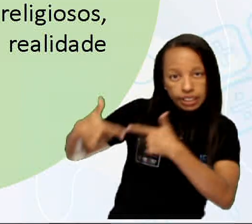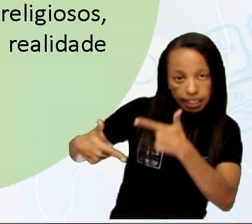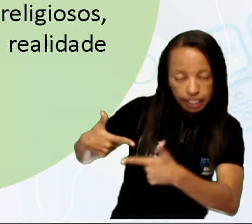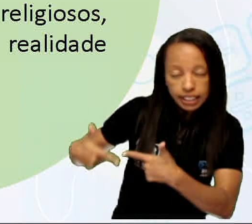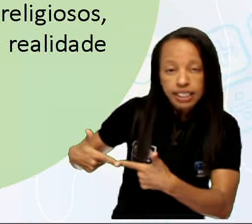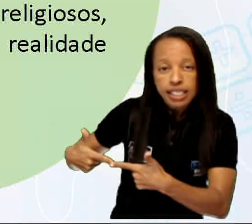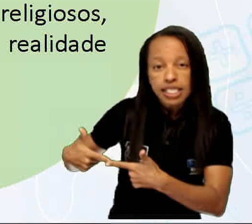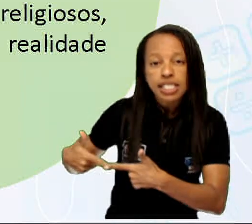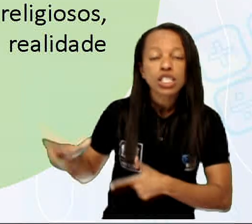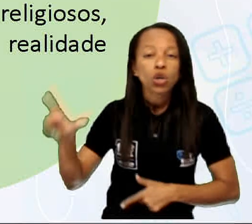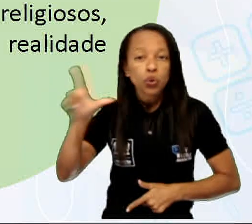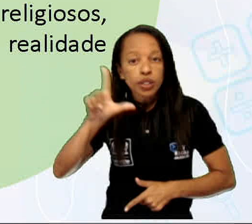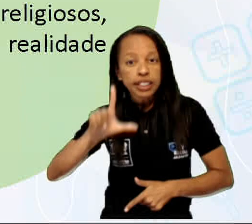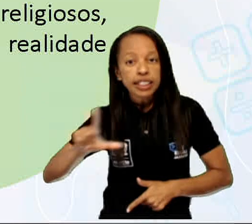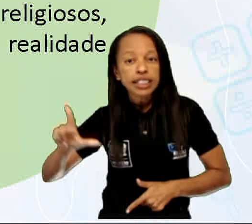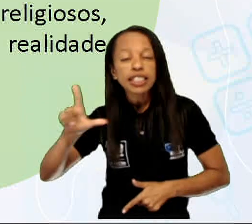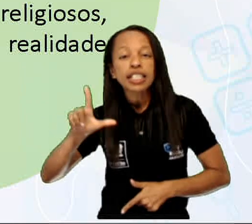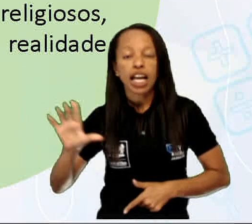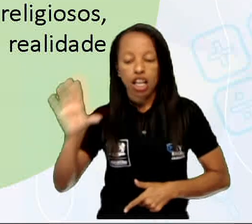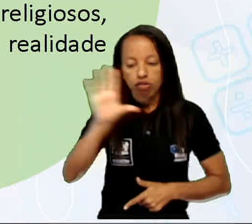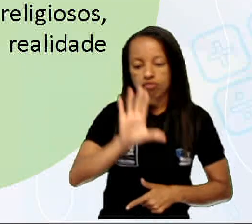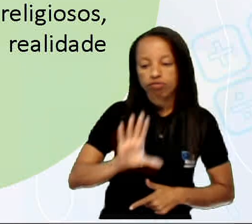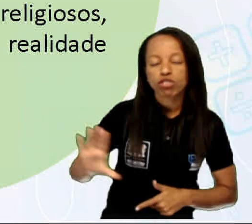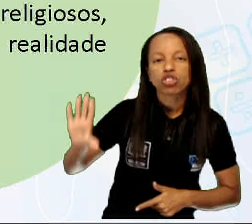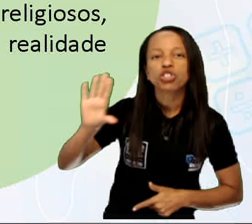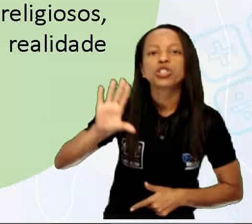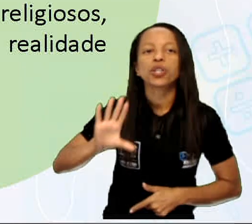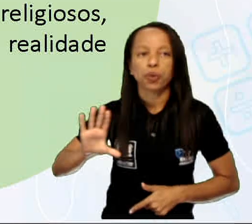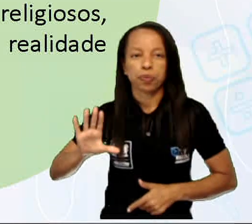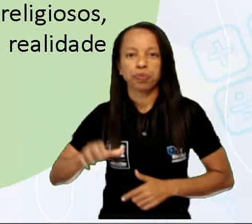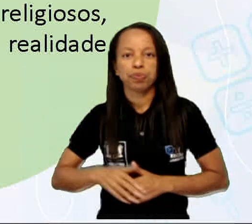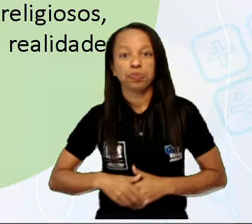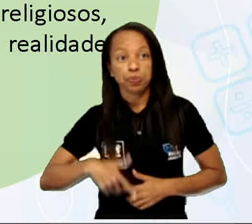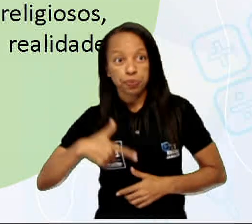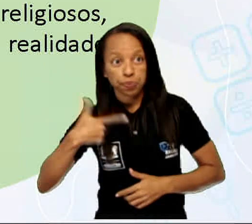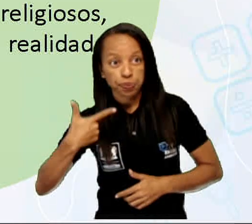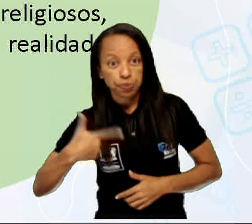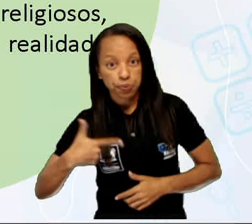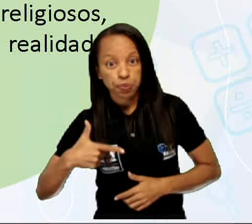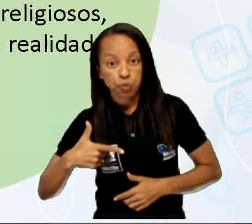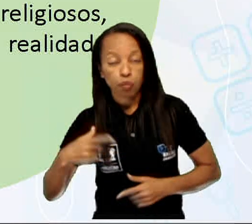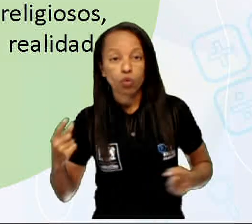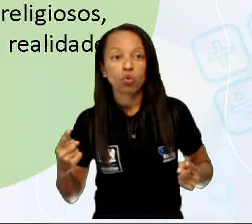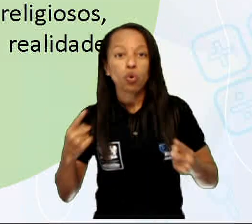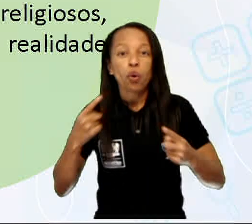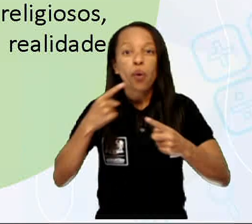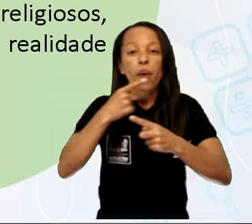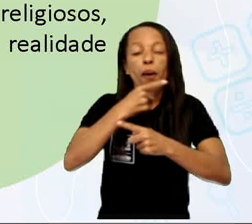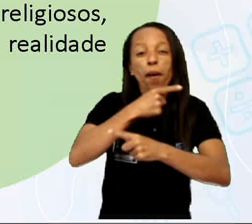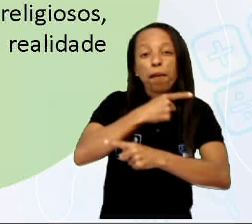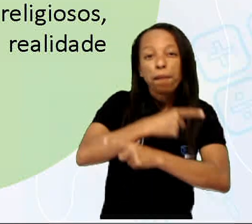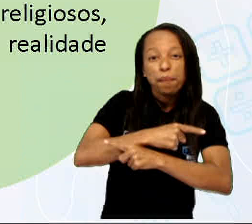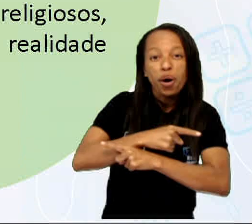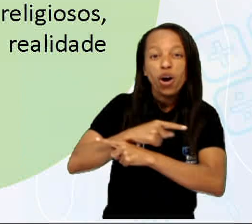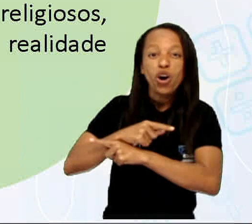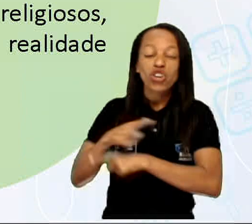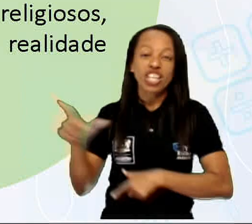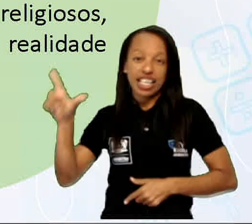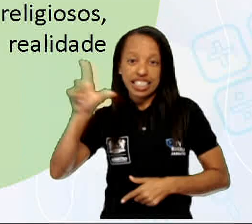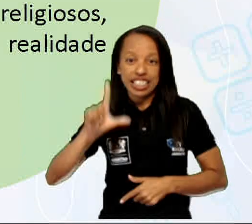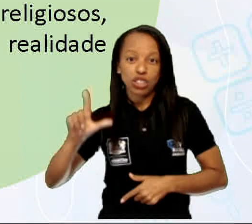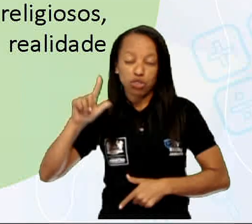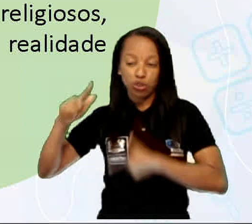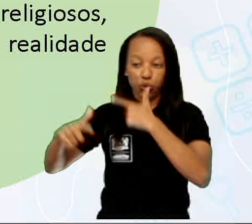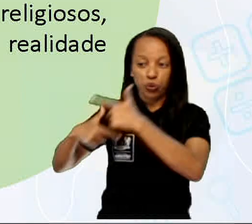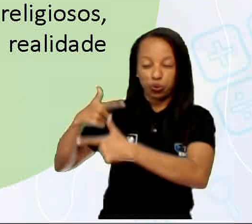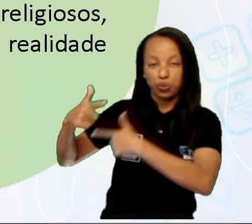regional. Tem um regionalismo muito forte. Outro ponto, é oposta à literatura tradicional. Você vai ver que é uma literatura que